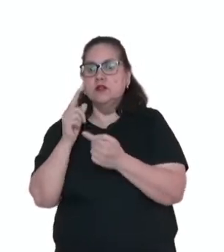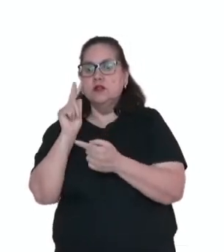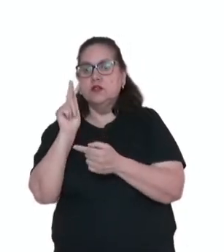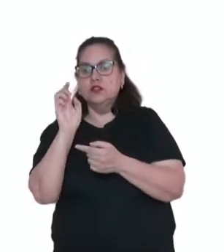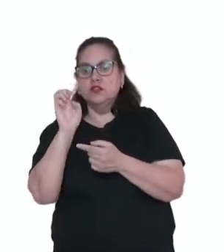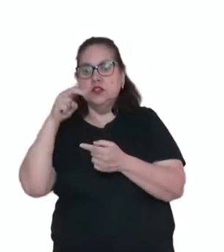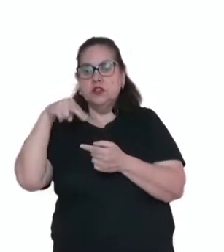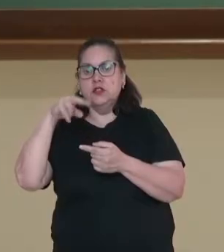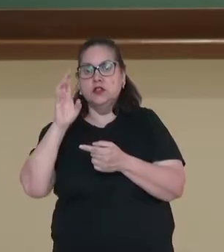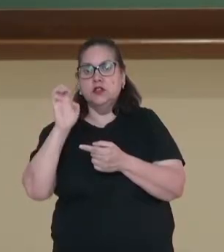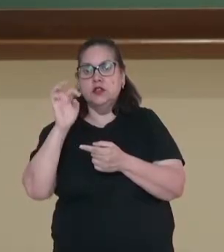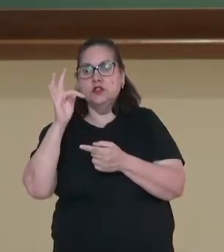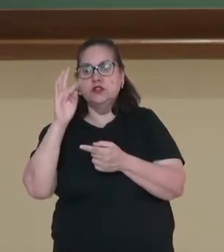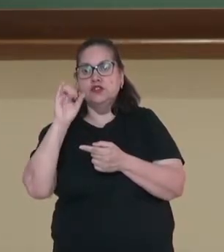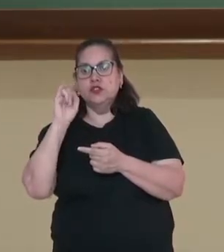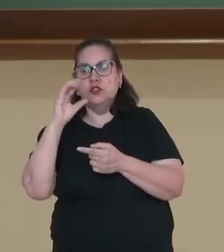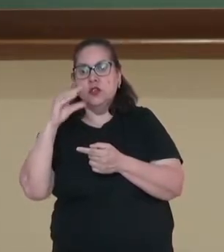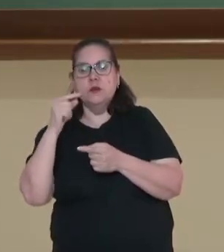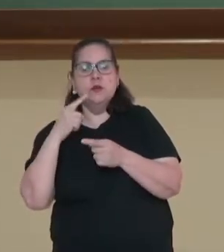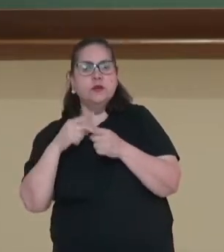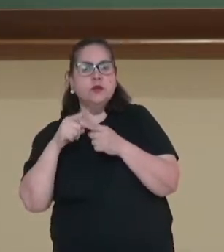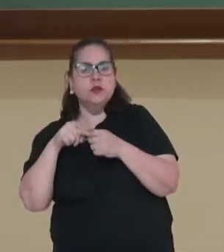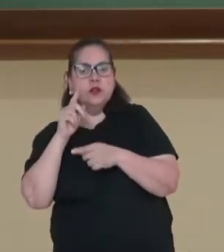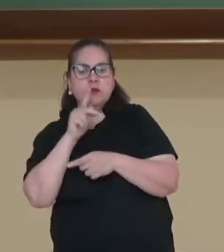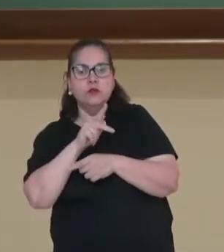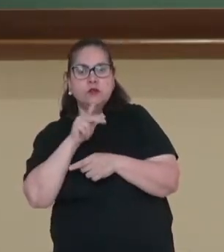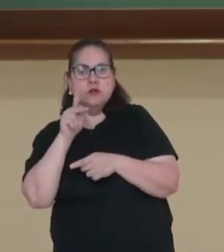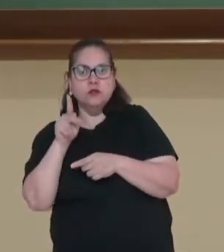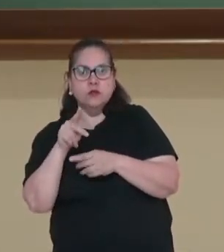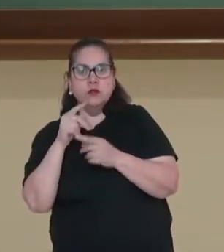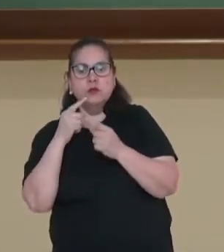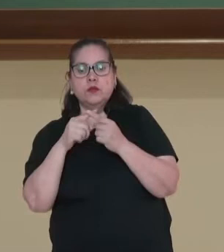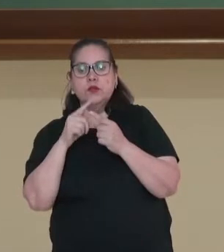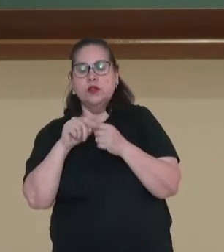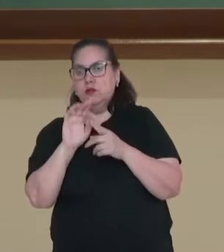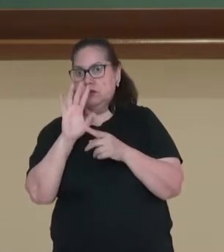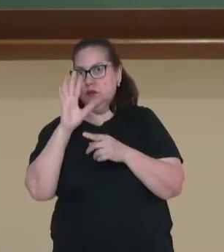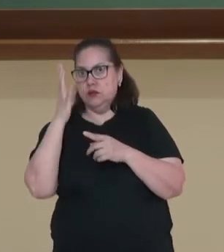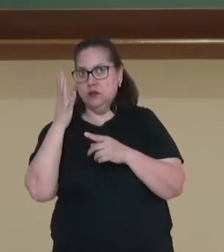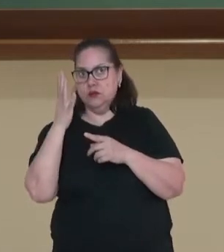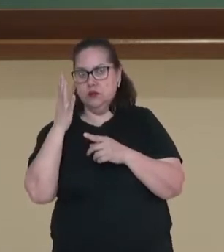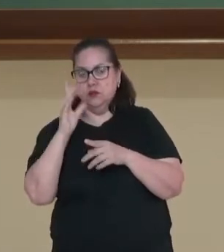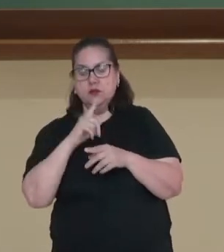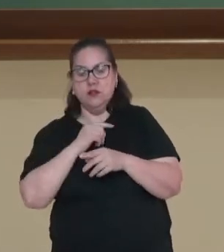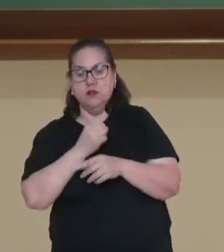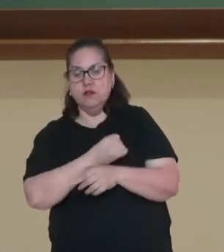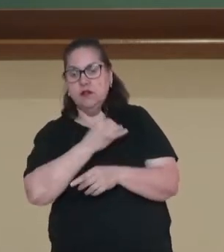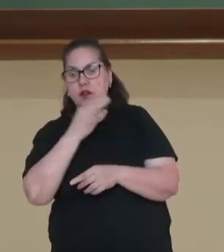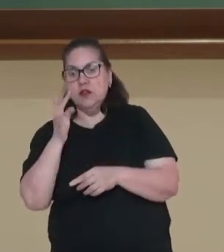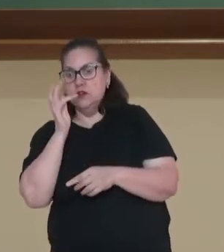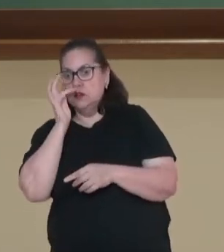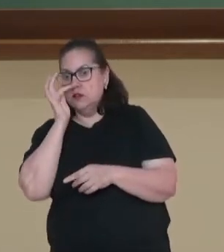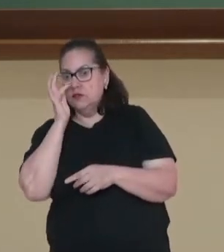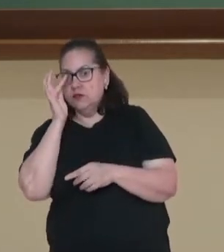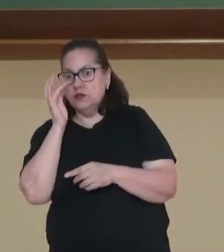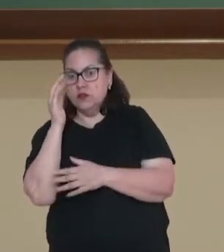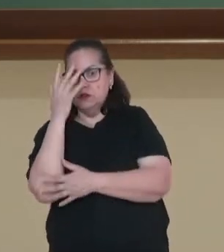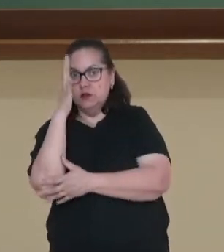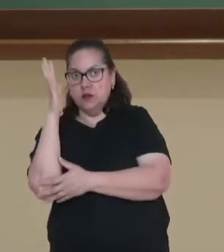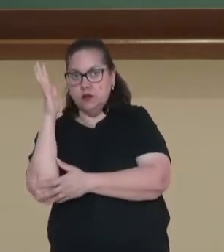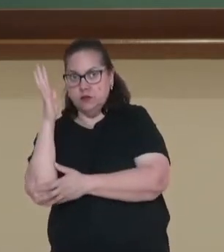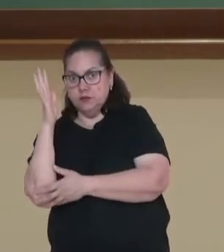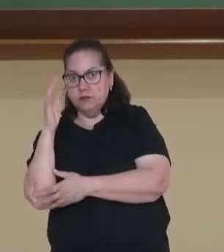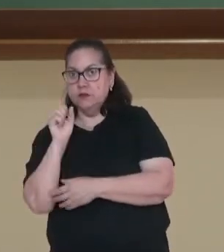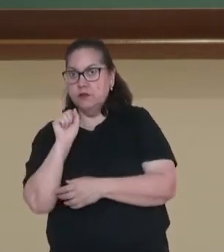Por que isso, professora? Por quê? O que acontece? Existem várias flores na mesma árvore,